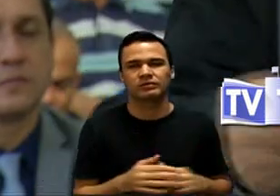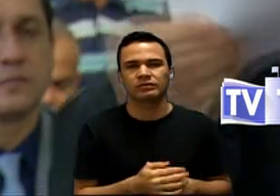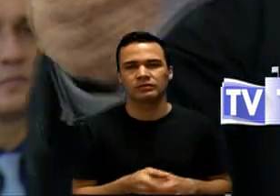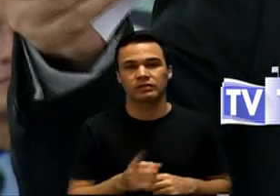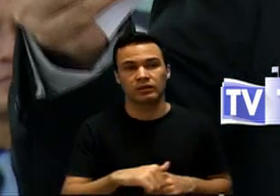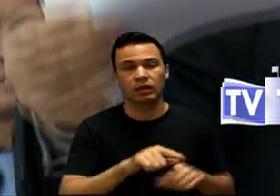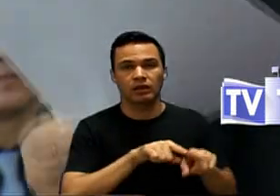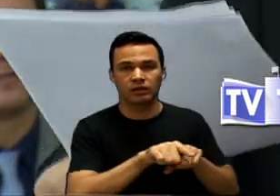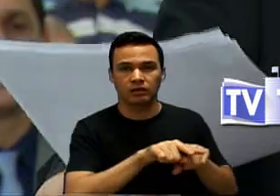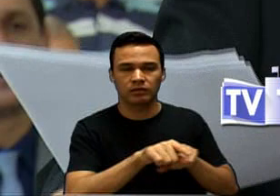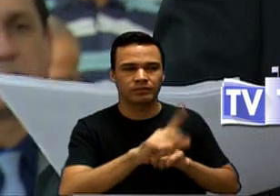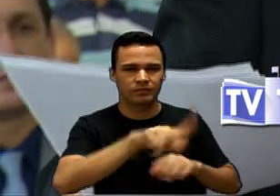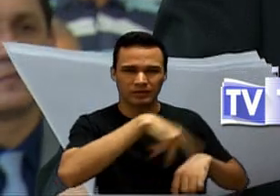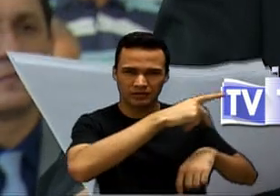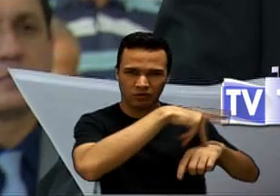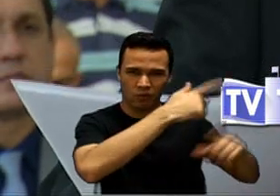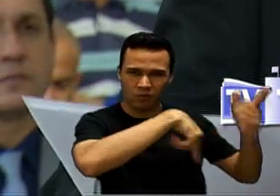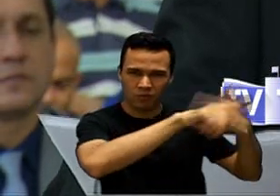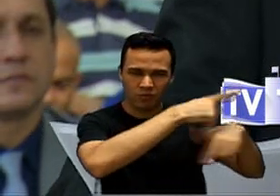nossos irmãos imigrantes